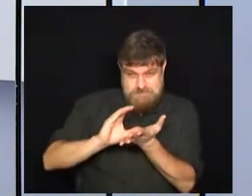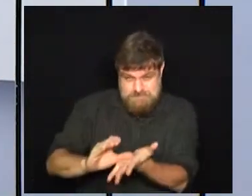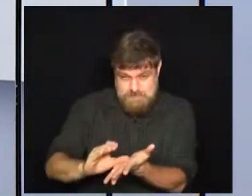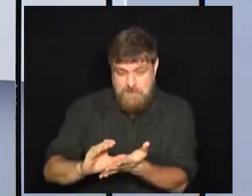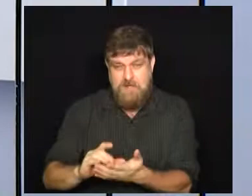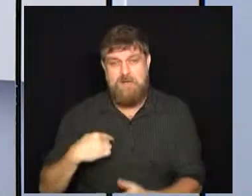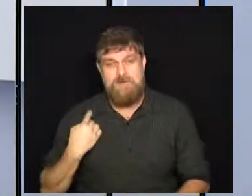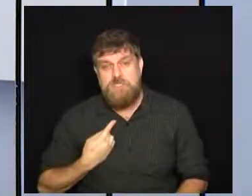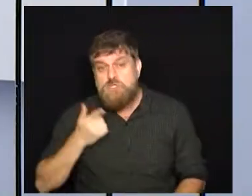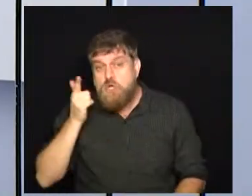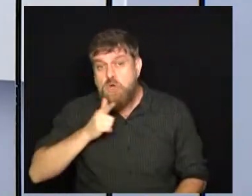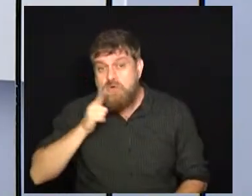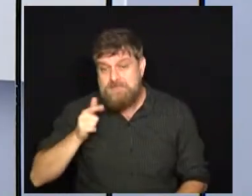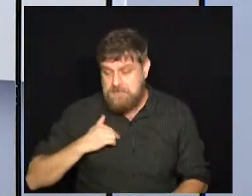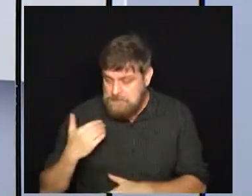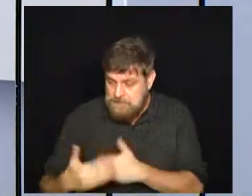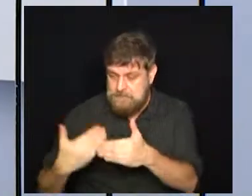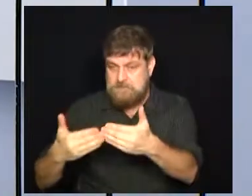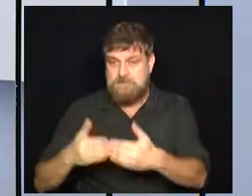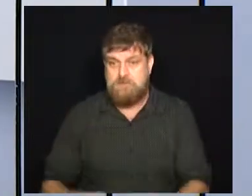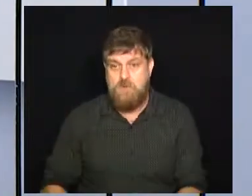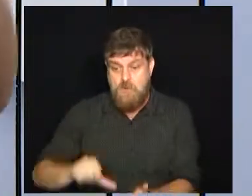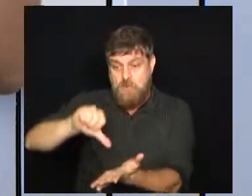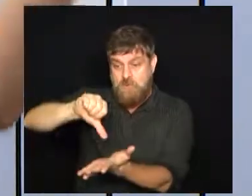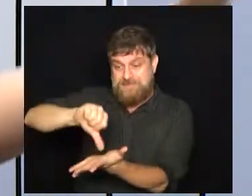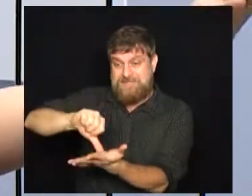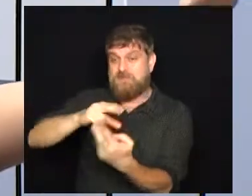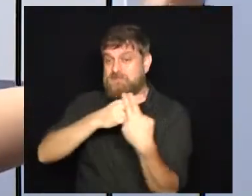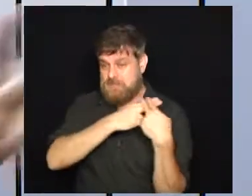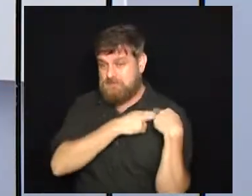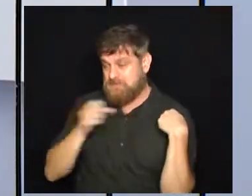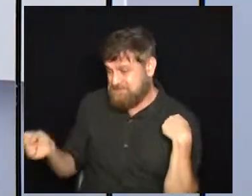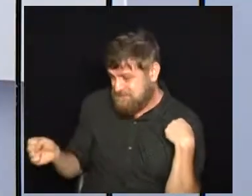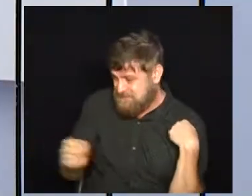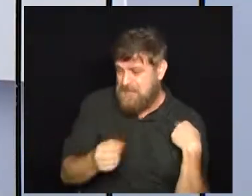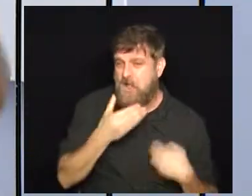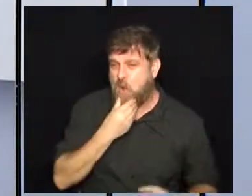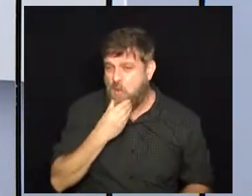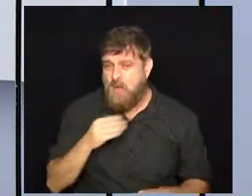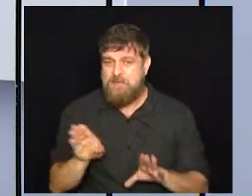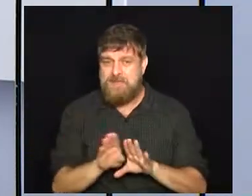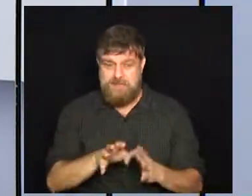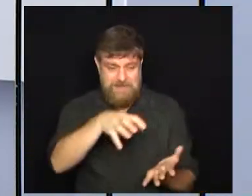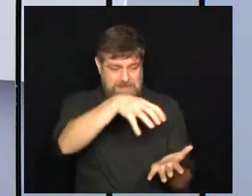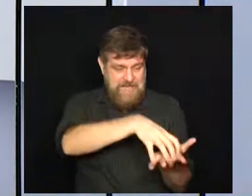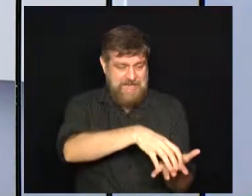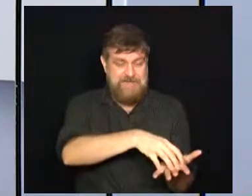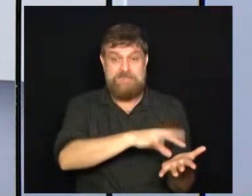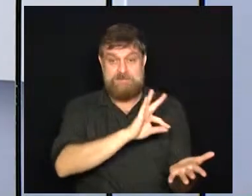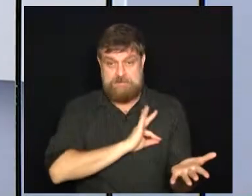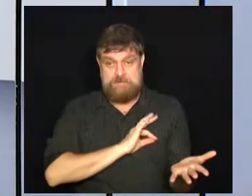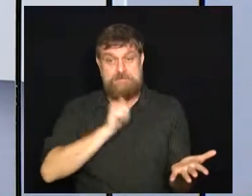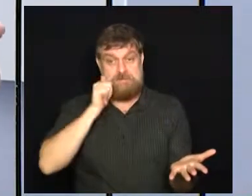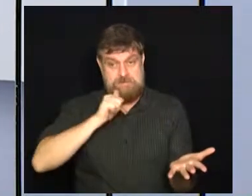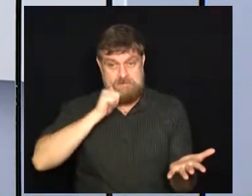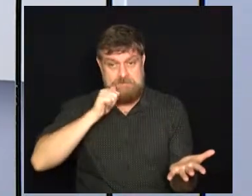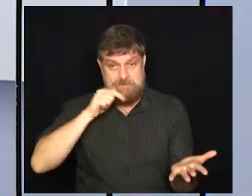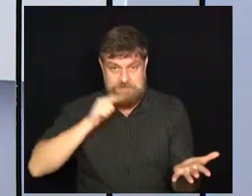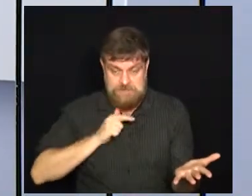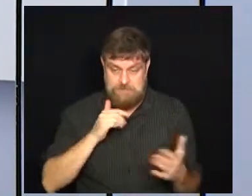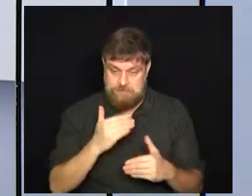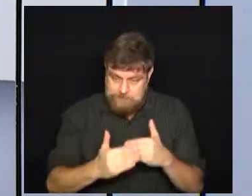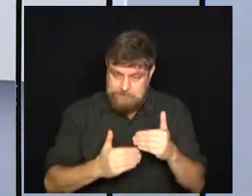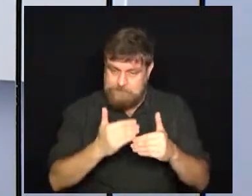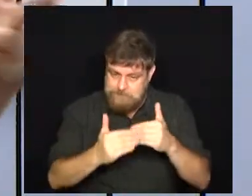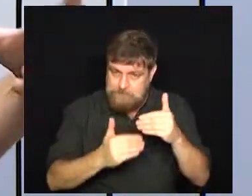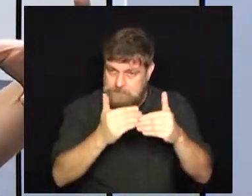gente pudesse dar passos. O centro de responsabilização, a vara de violência doméstica são passos. Passos no seguinte sentido,